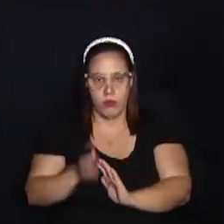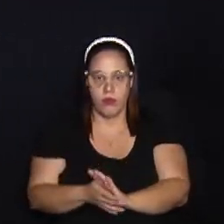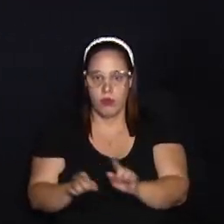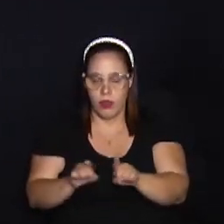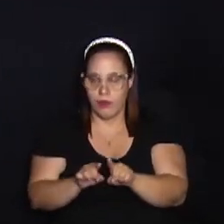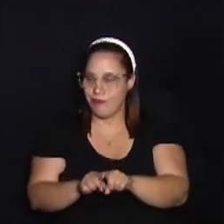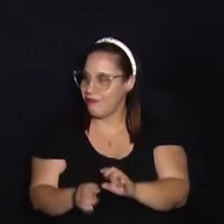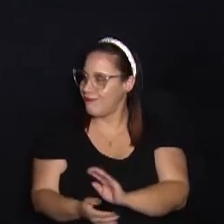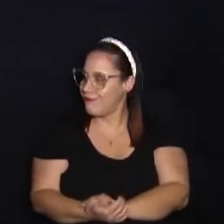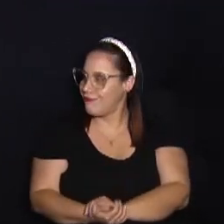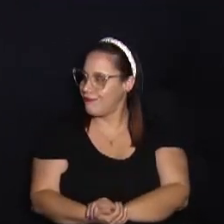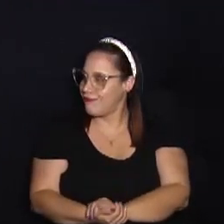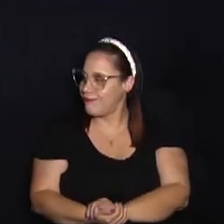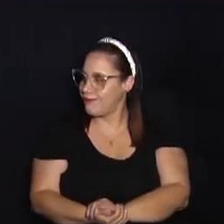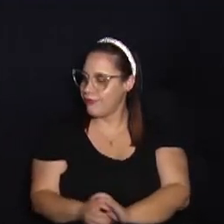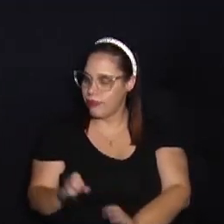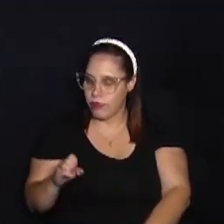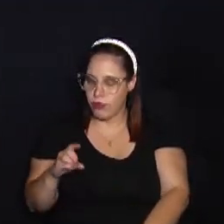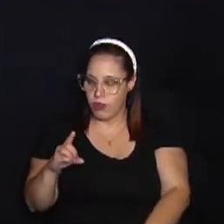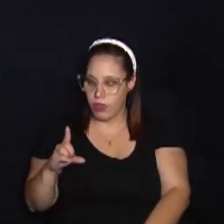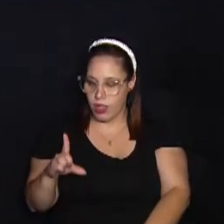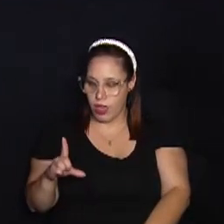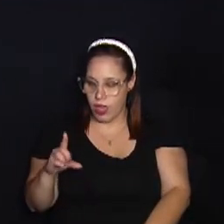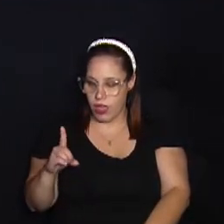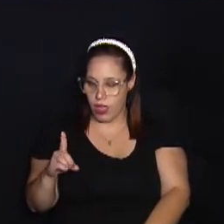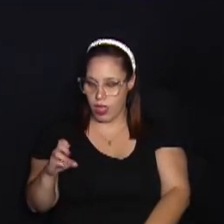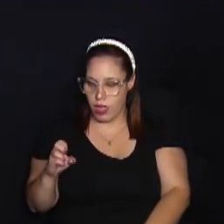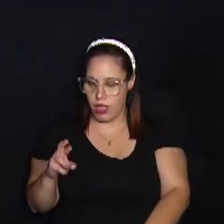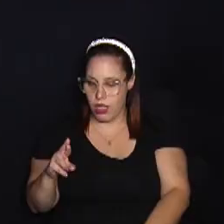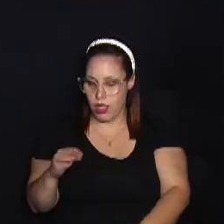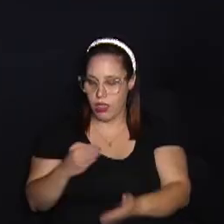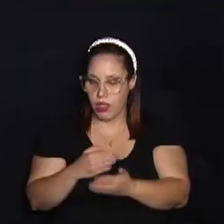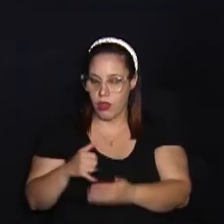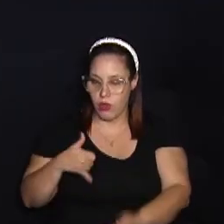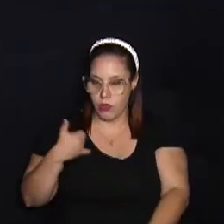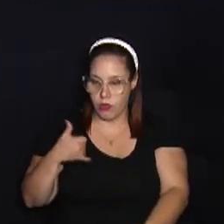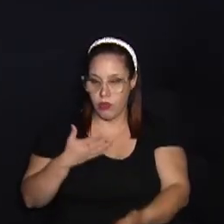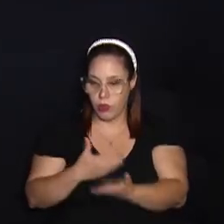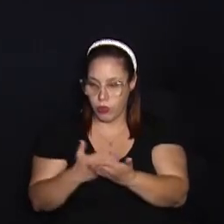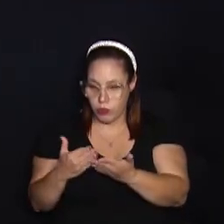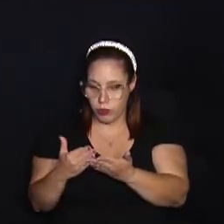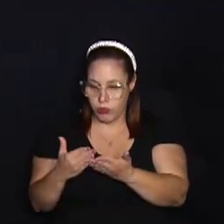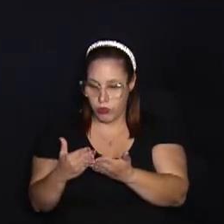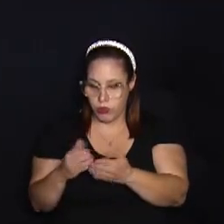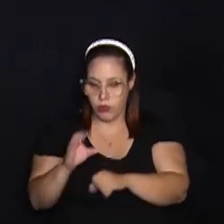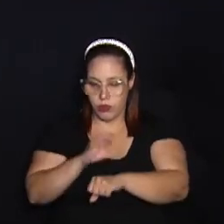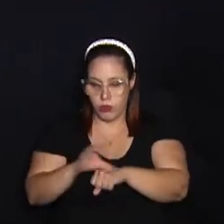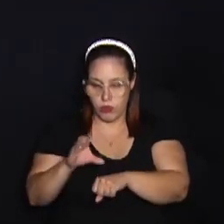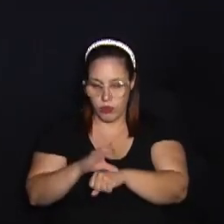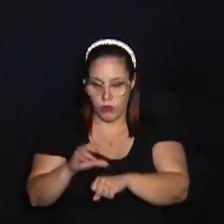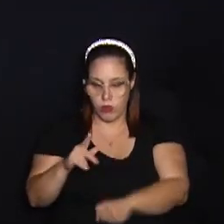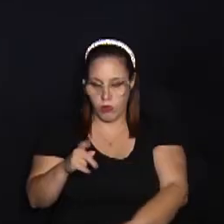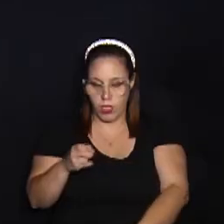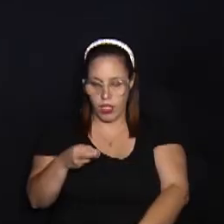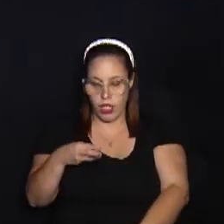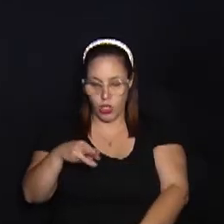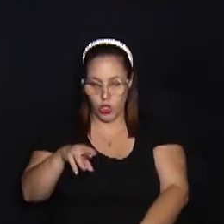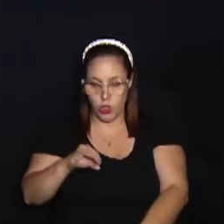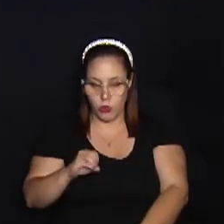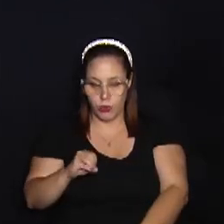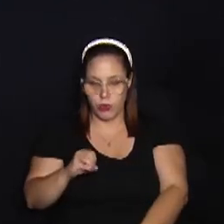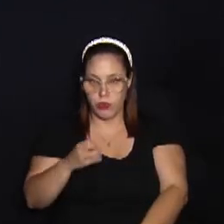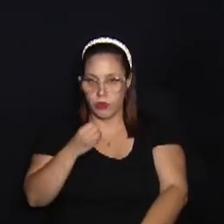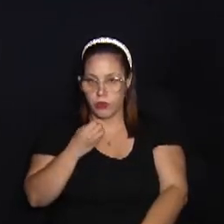desta forma também. Então, Helder, idade para começar, idade para iniciar o curso de